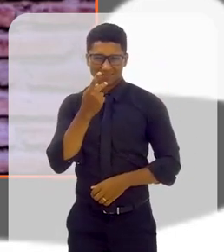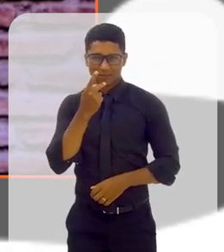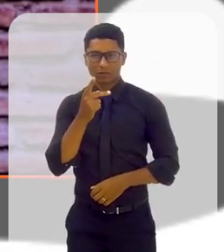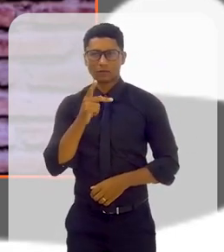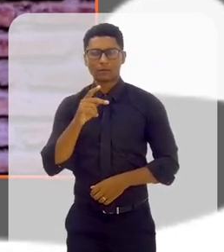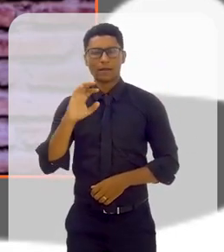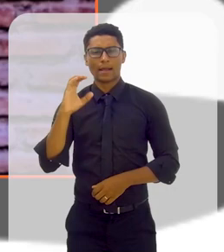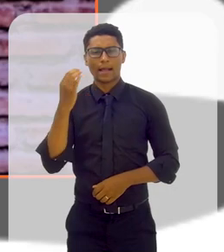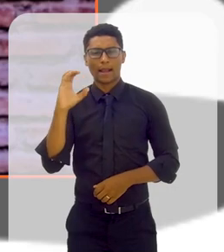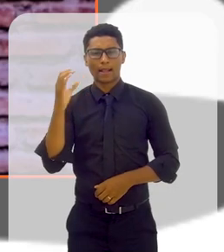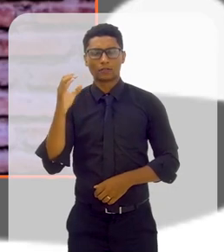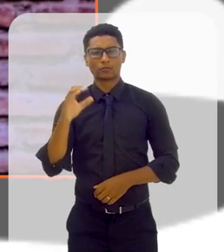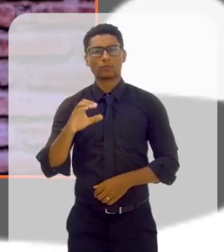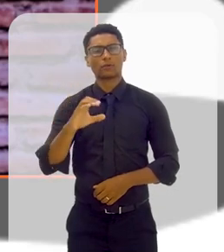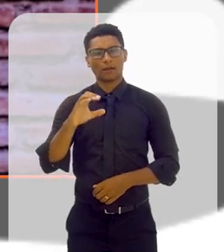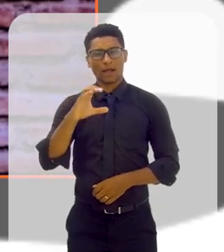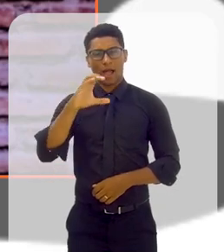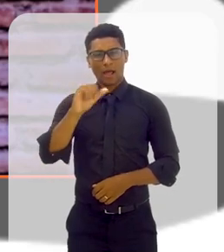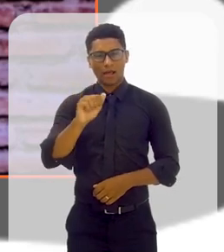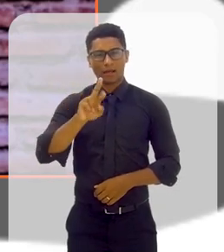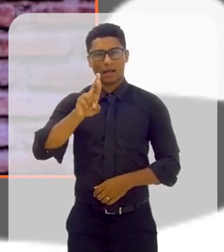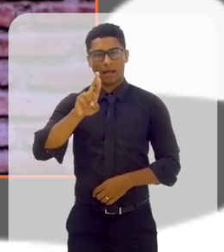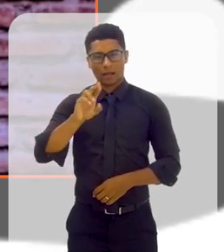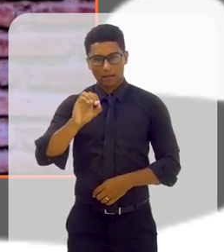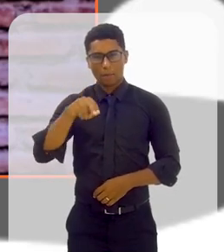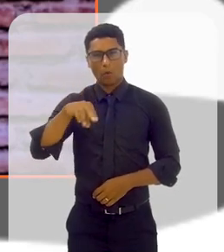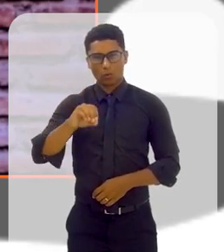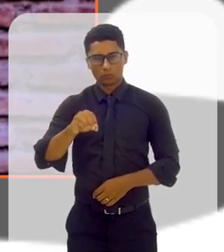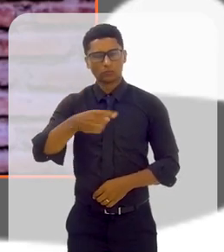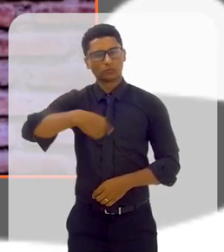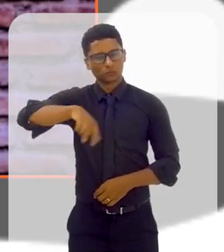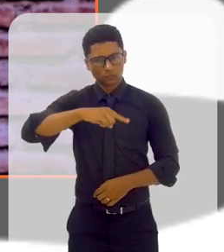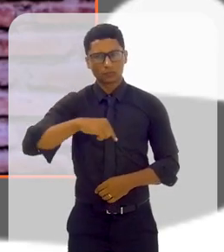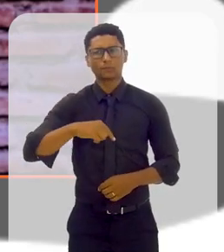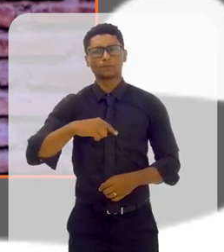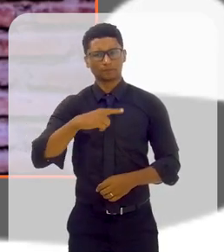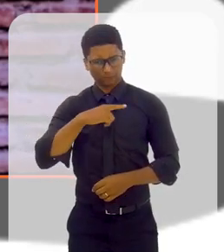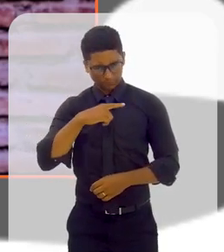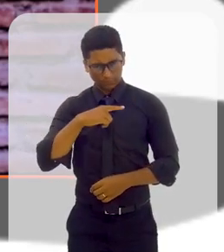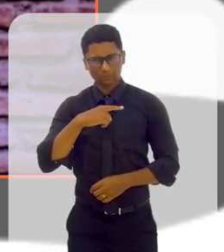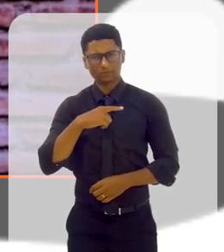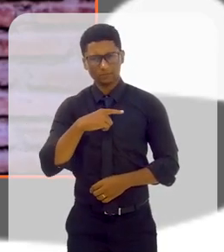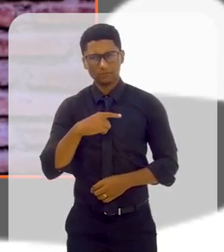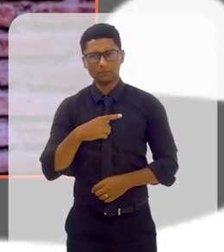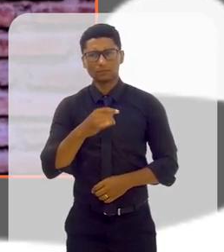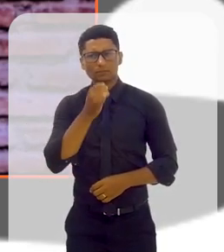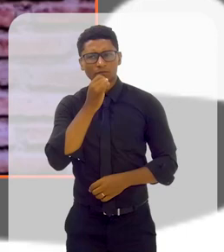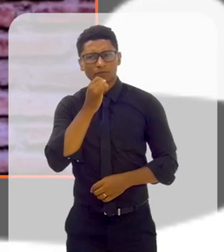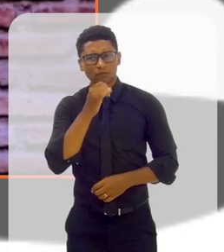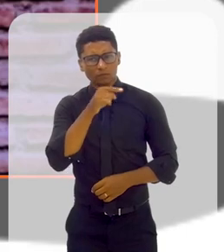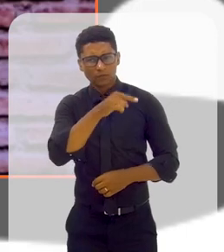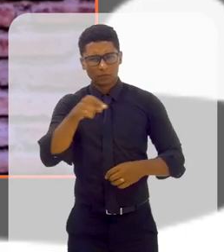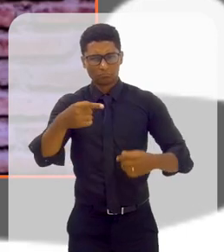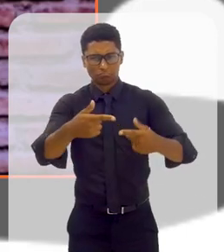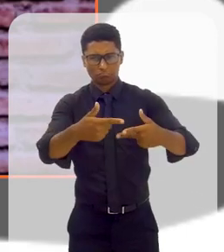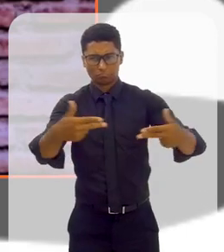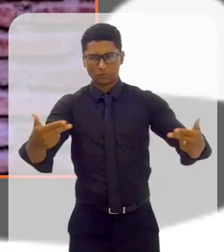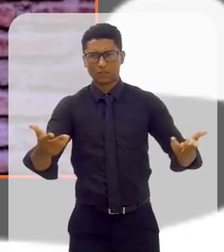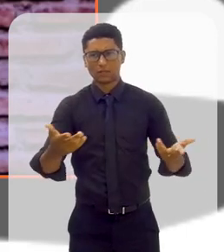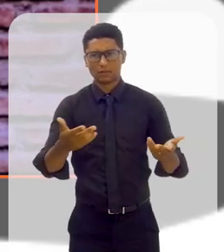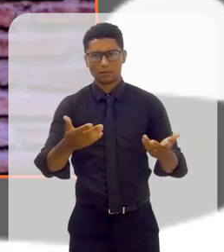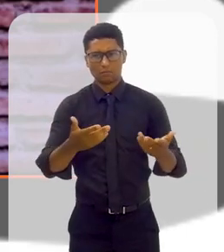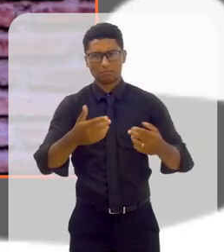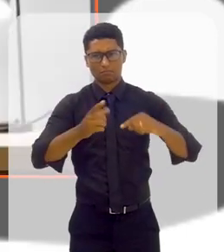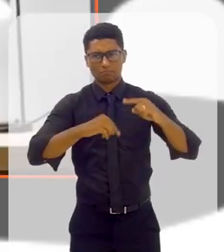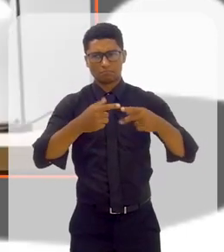de carbono, nós comercializamos crédito de carbono oriundos do descarte correto dos equipamentos de